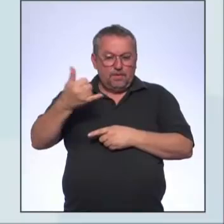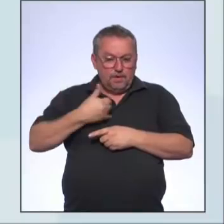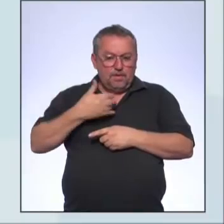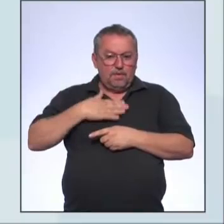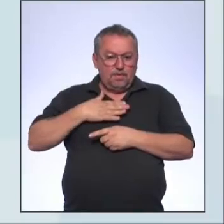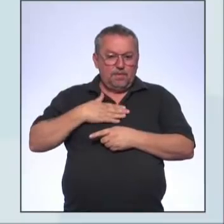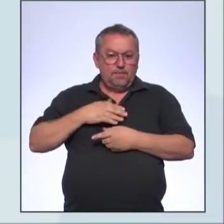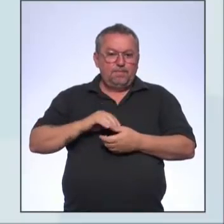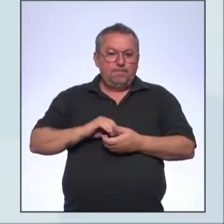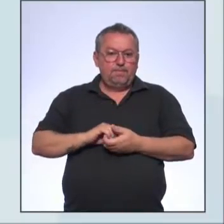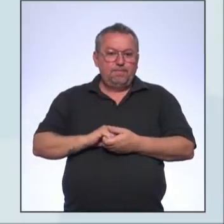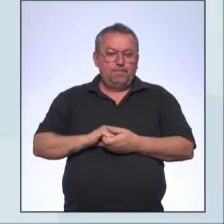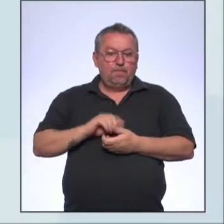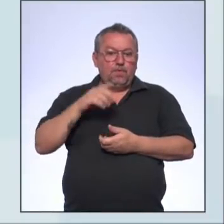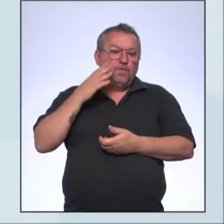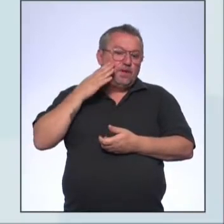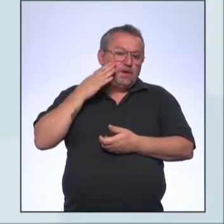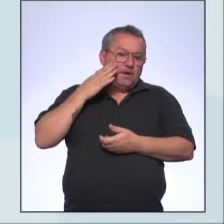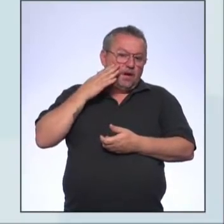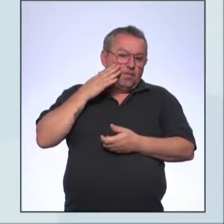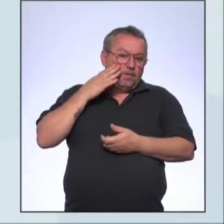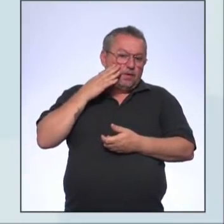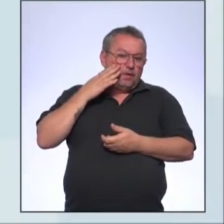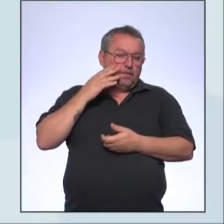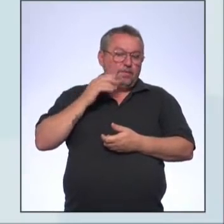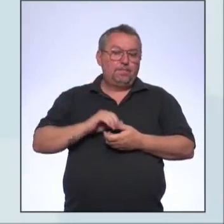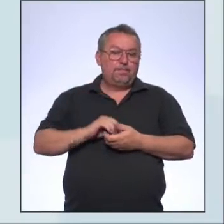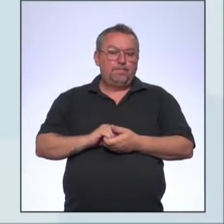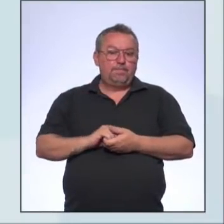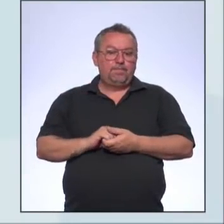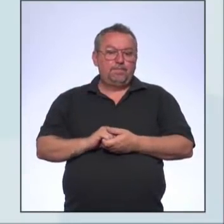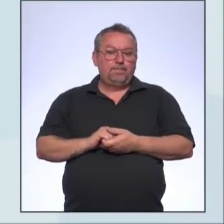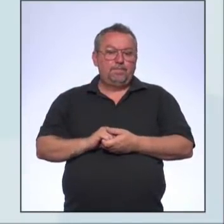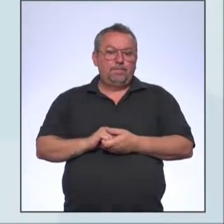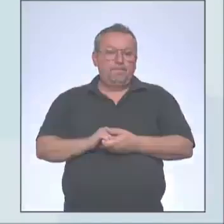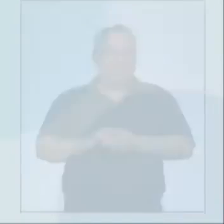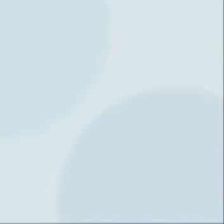mim e para a professora Márcia, o que você sabe sobre trilha sonora.